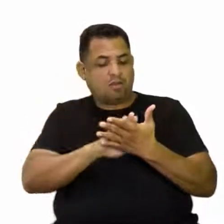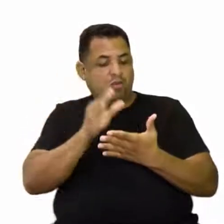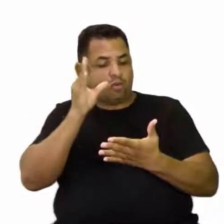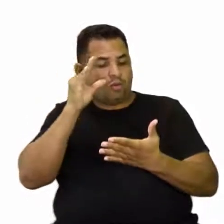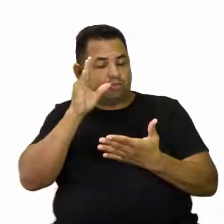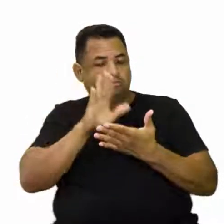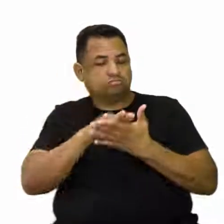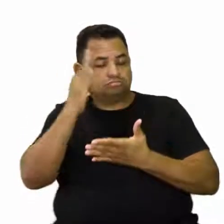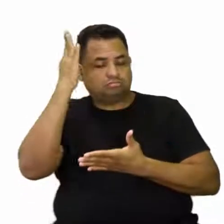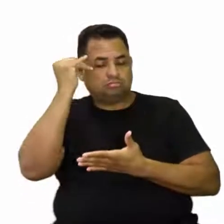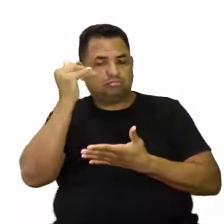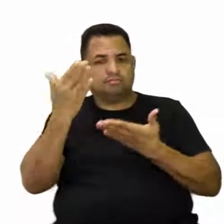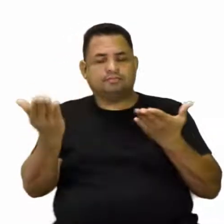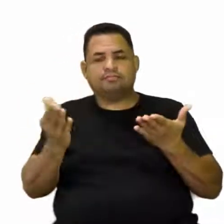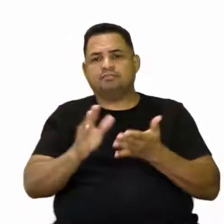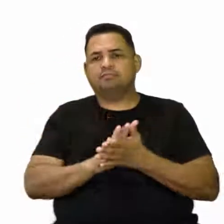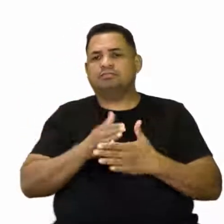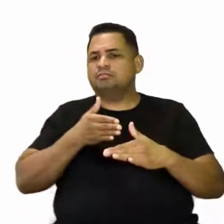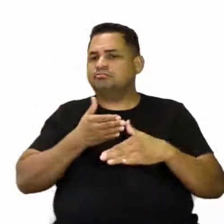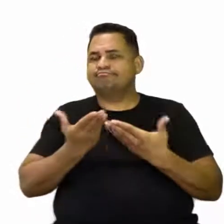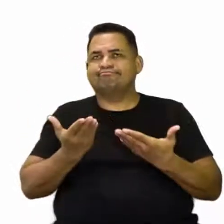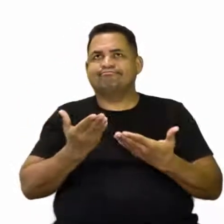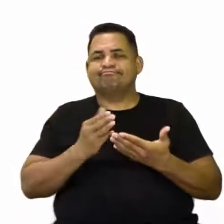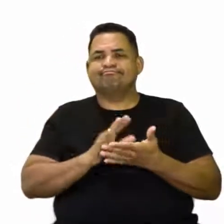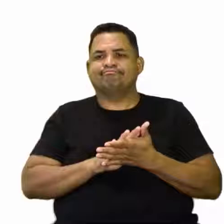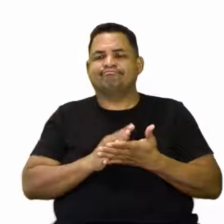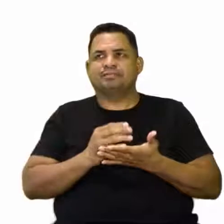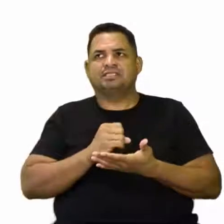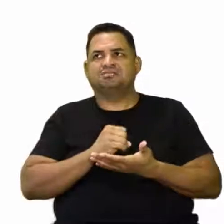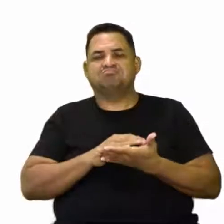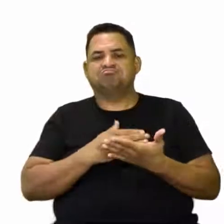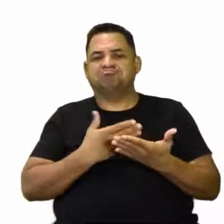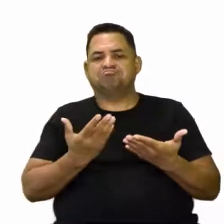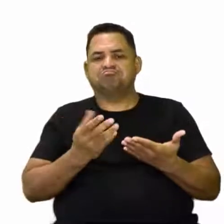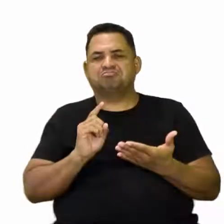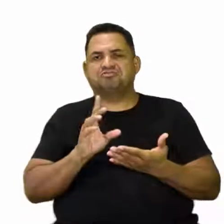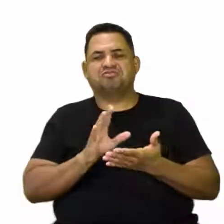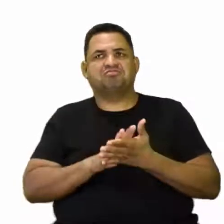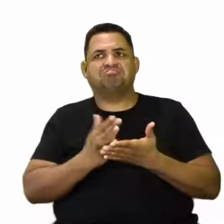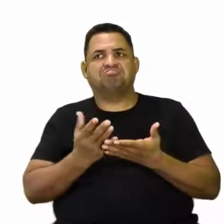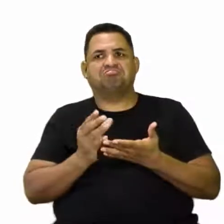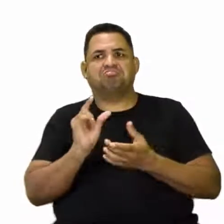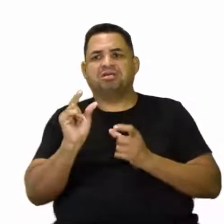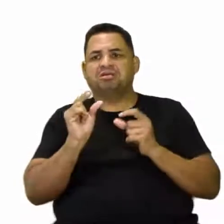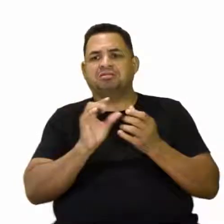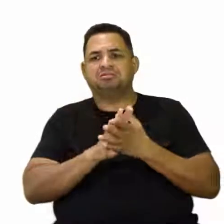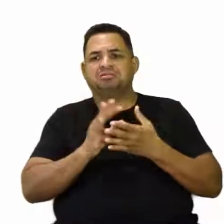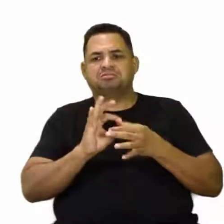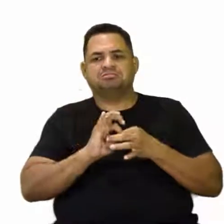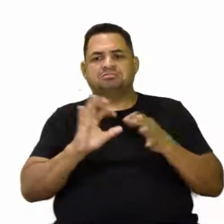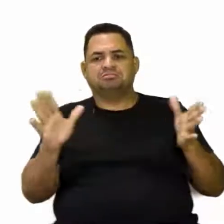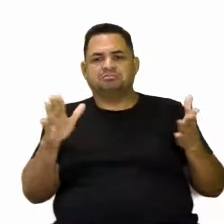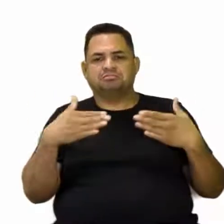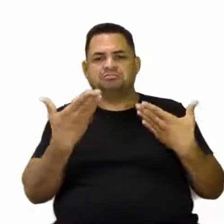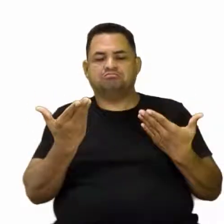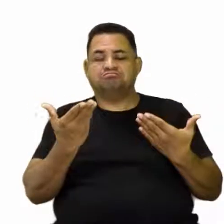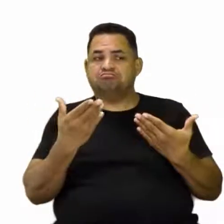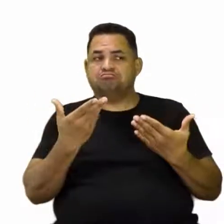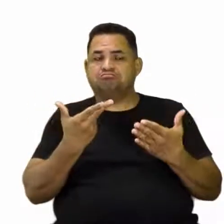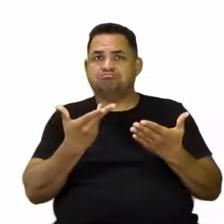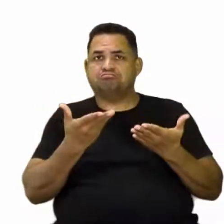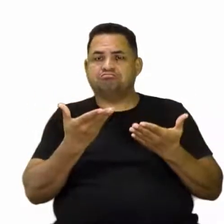a história, não vai passar mais de palavras, estaria ali muito solto, entendeu? Então, é